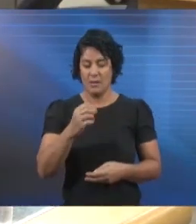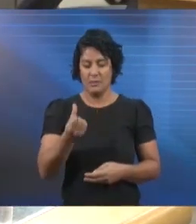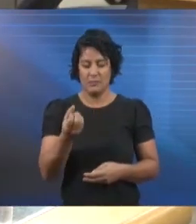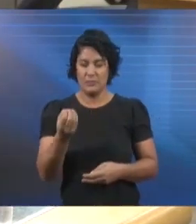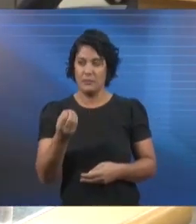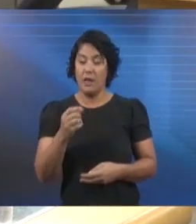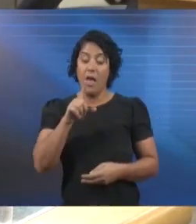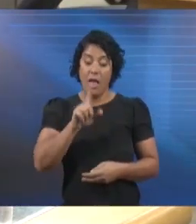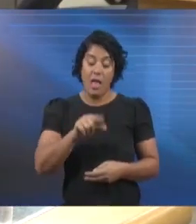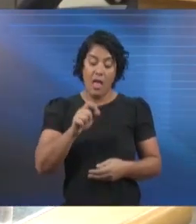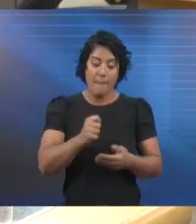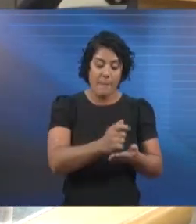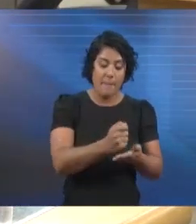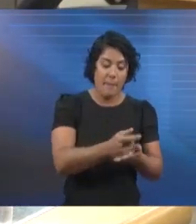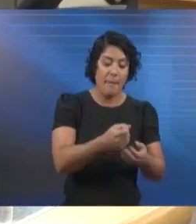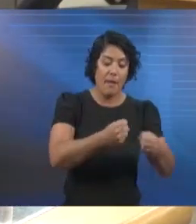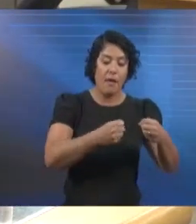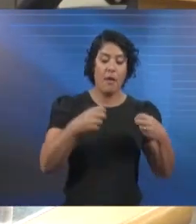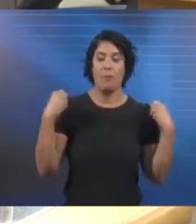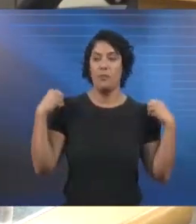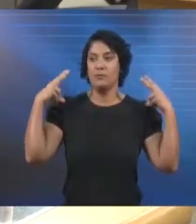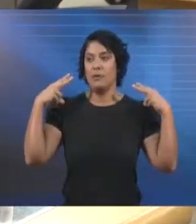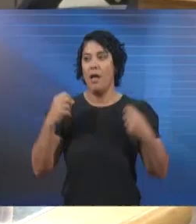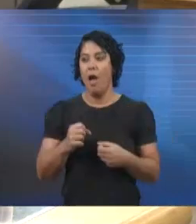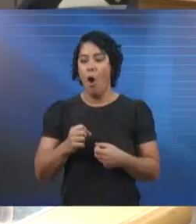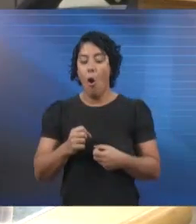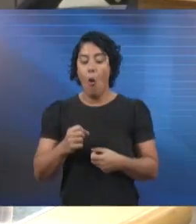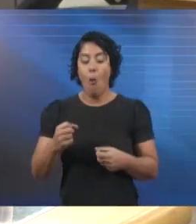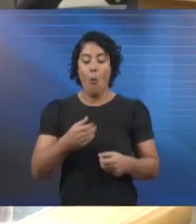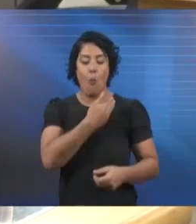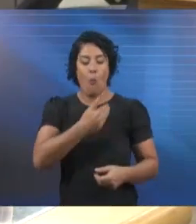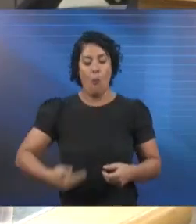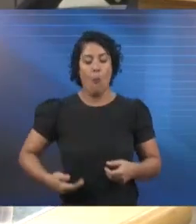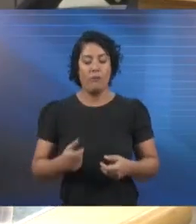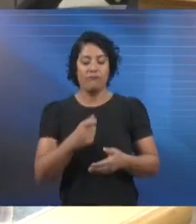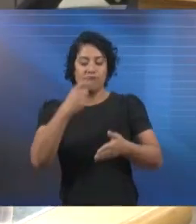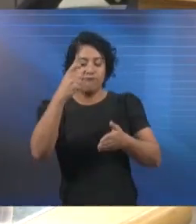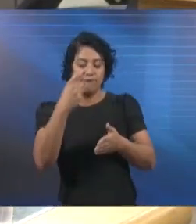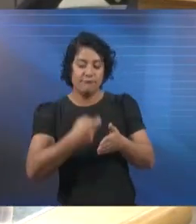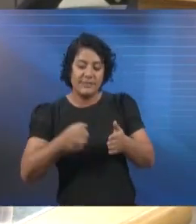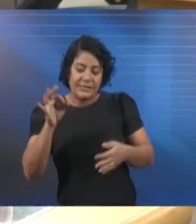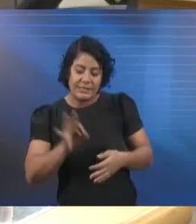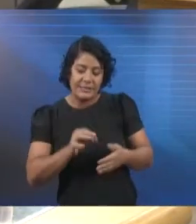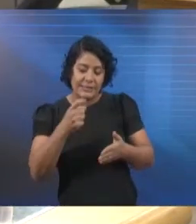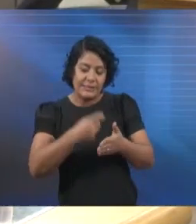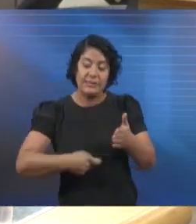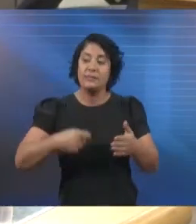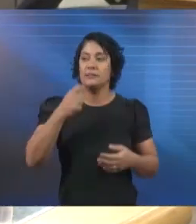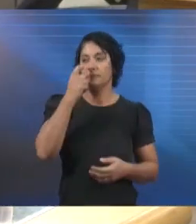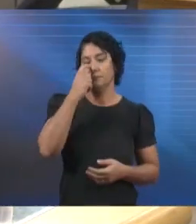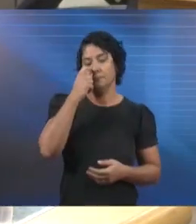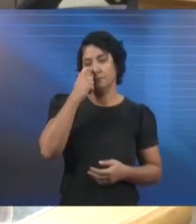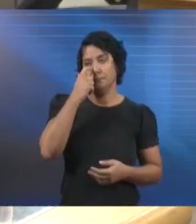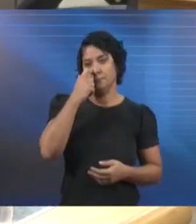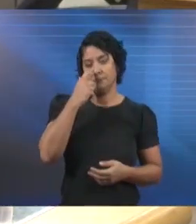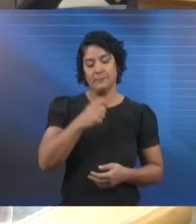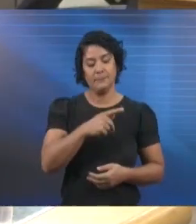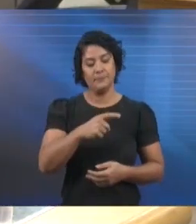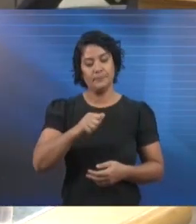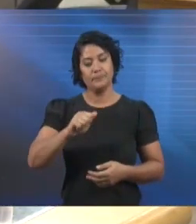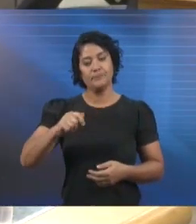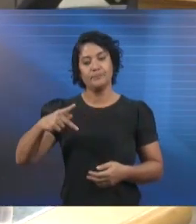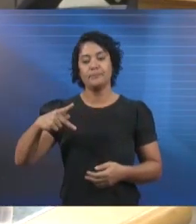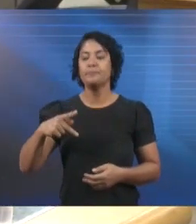despesas do motorista mas o governo vai taxar sobre o ganho bruto do motorista de aplicativo caso o